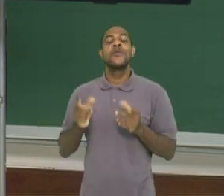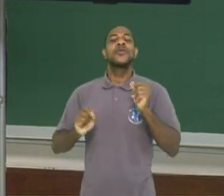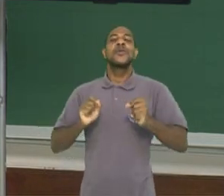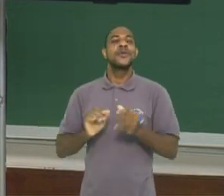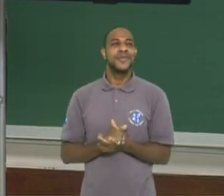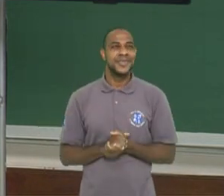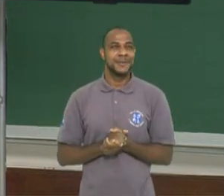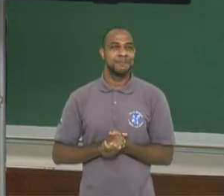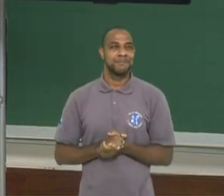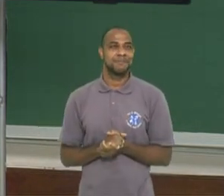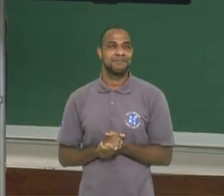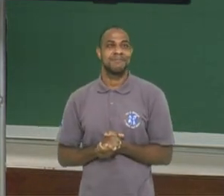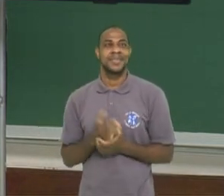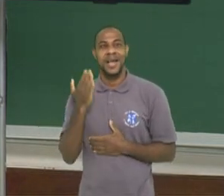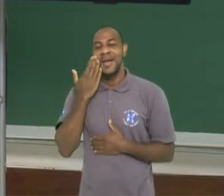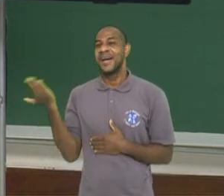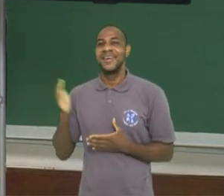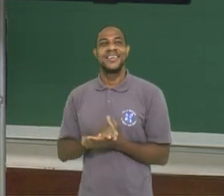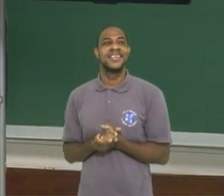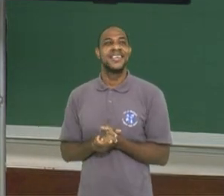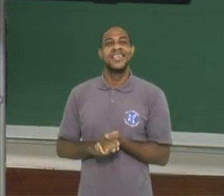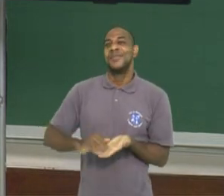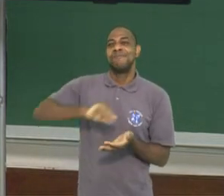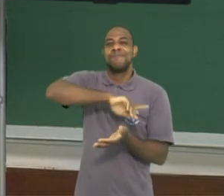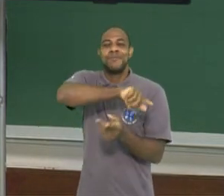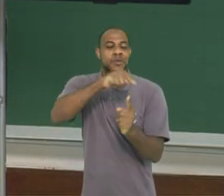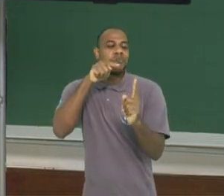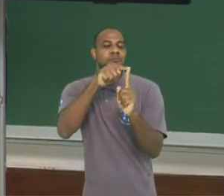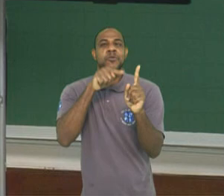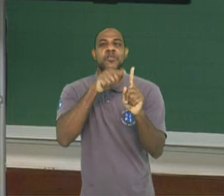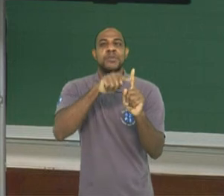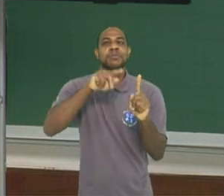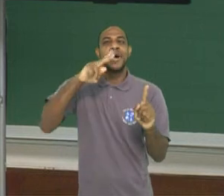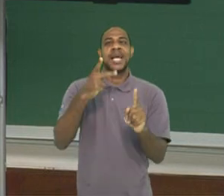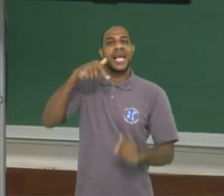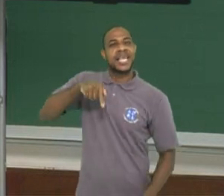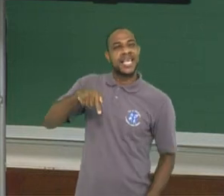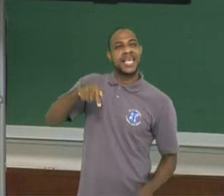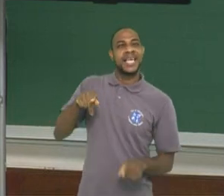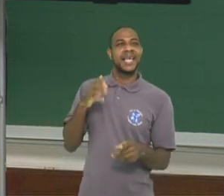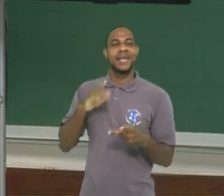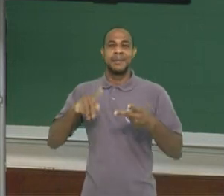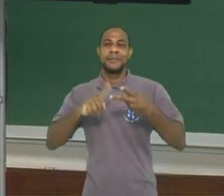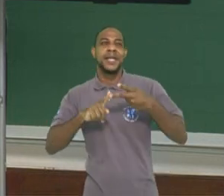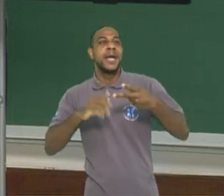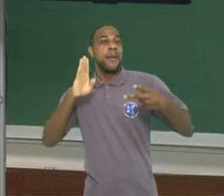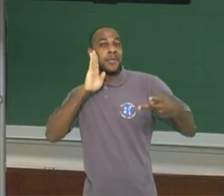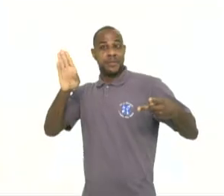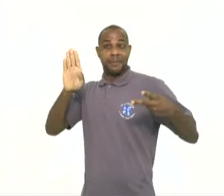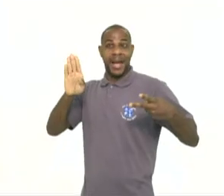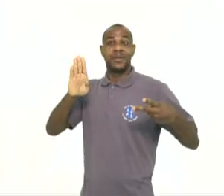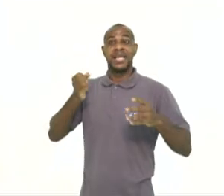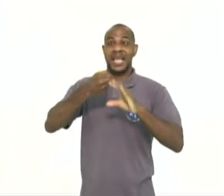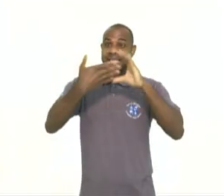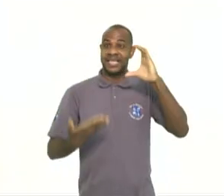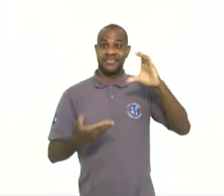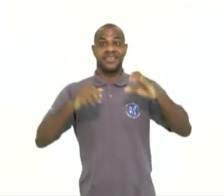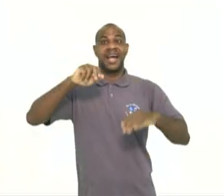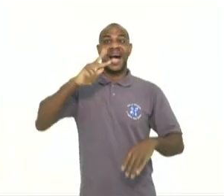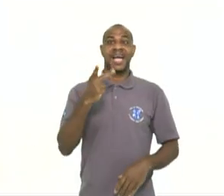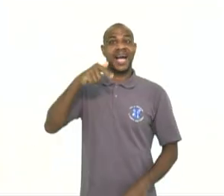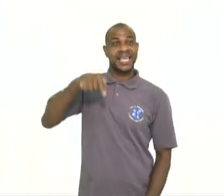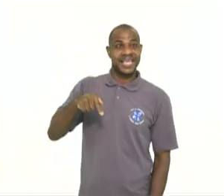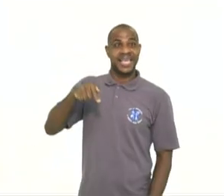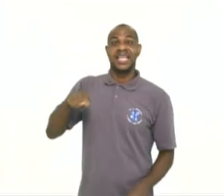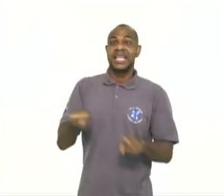falar hoje olha só que legal gente os tipos de HQ principais características do HQ e